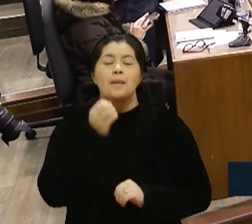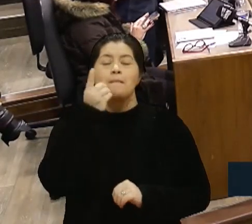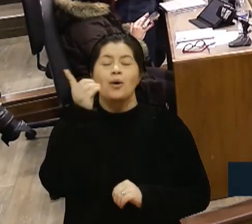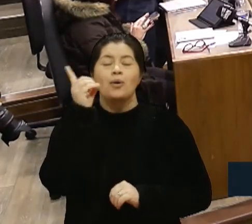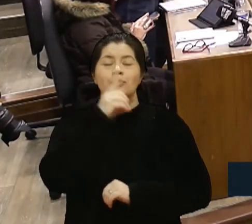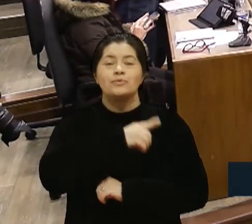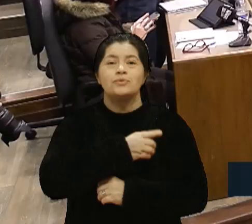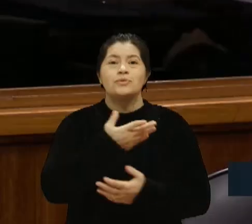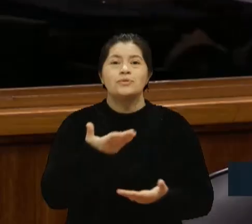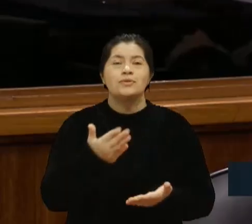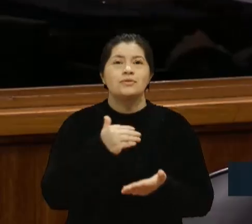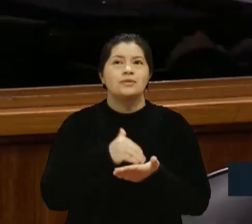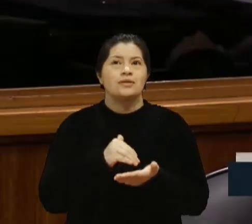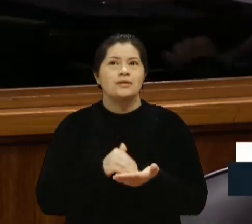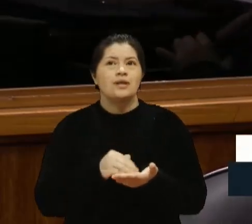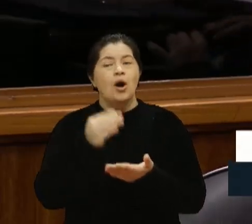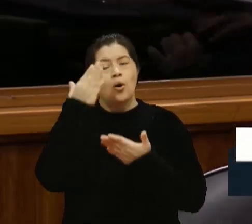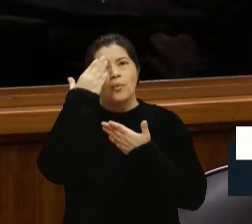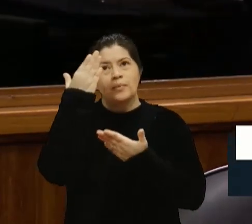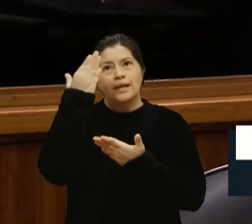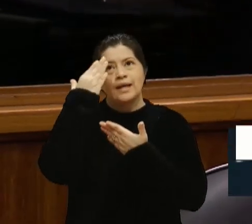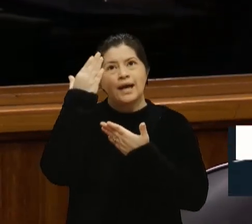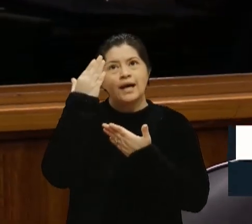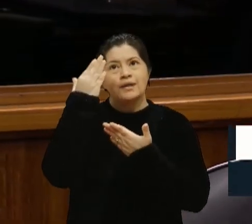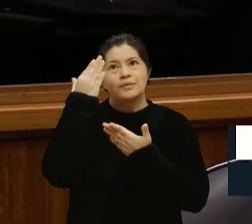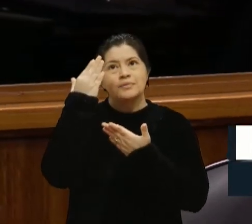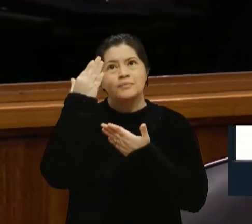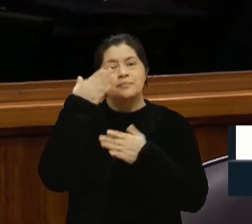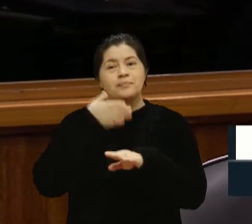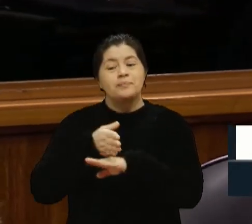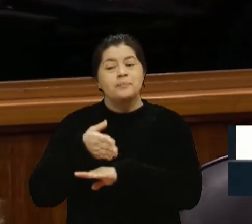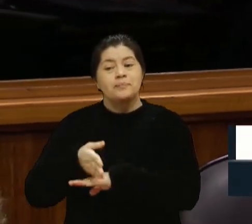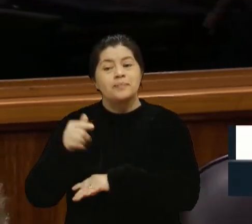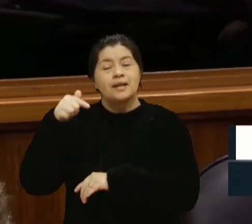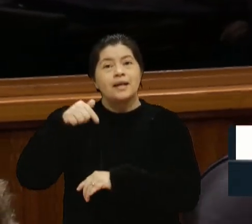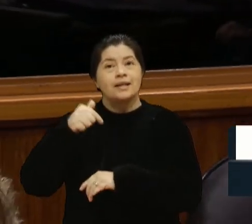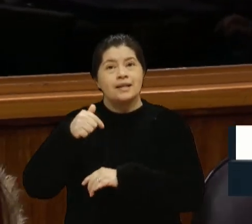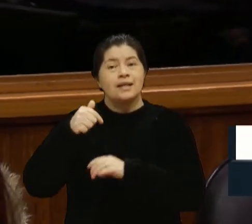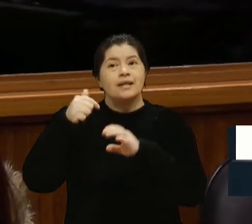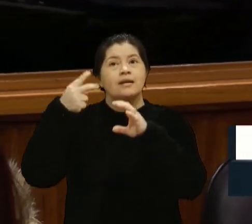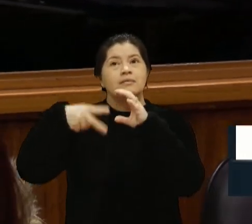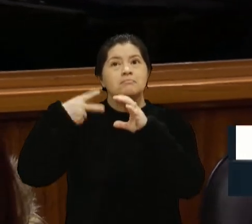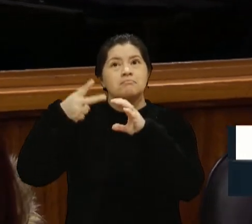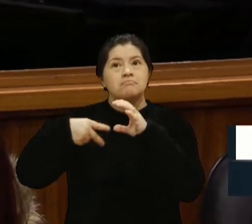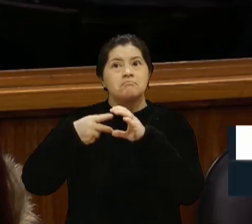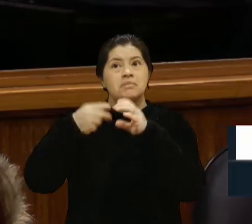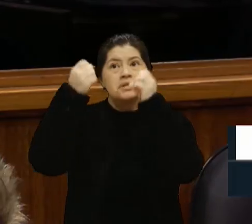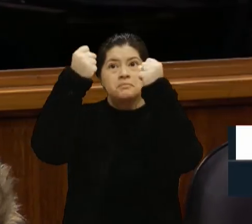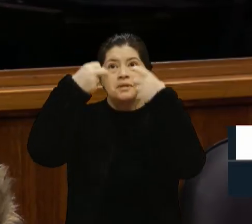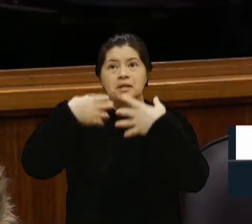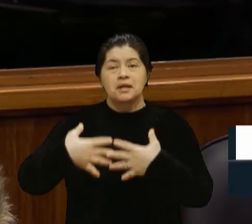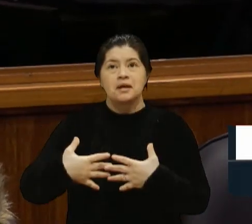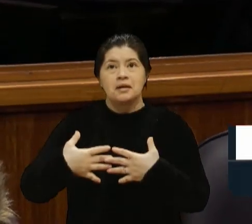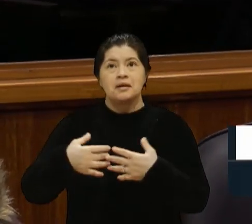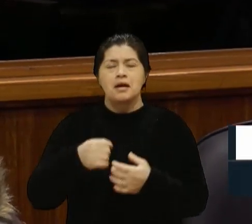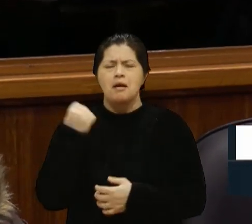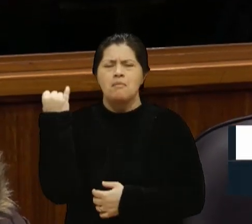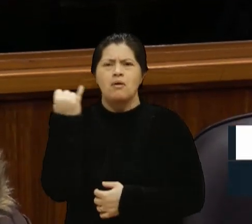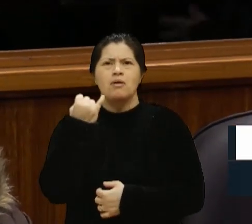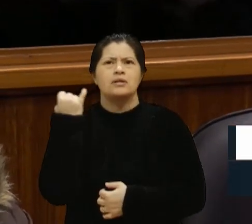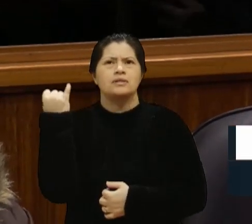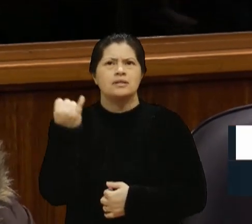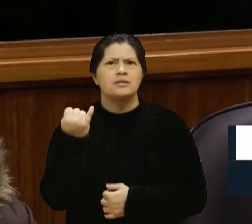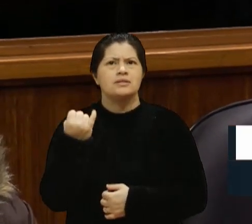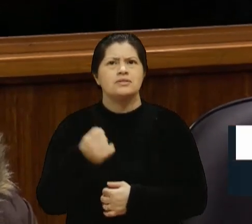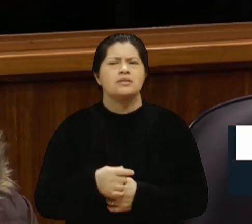dia, secretário. Muito obrigada por vir até a nossa casa nos explicar o serviço. Eu acho que é importante